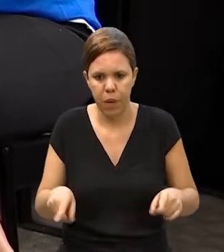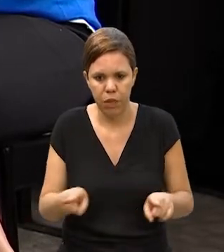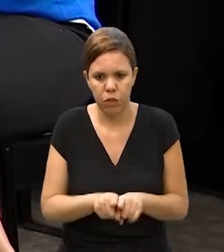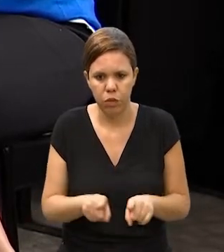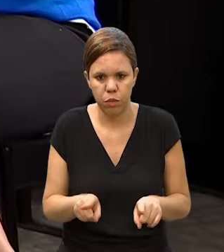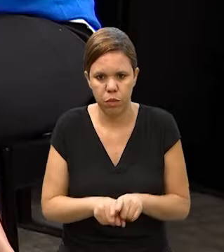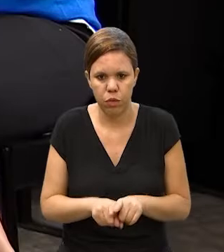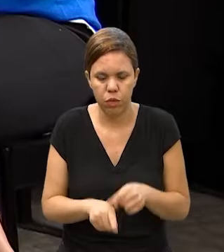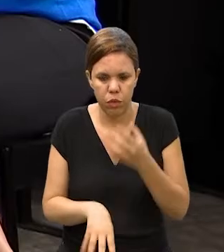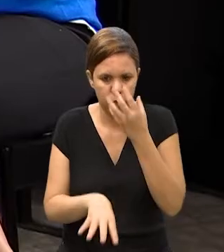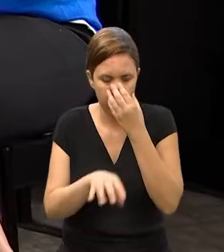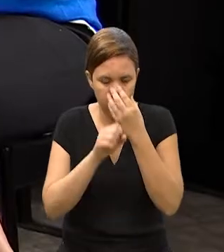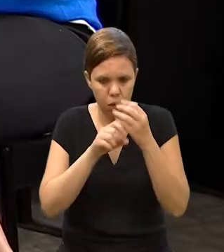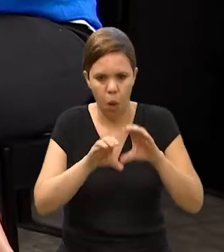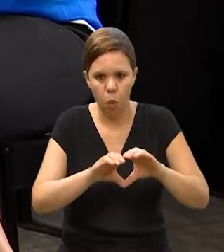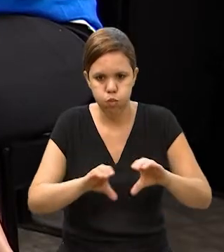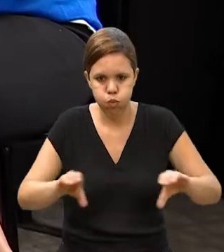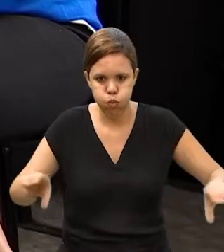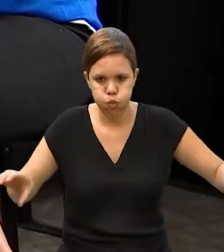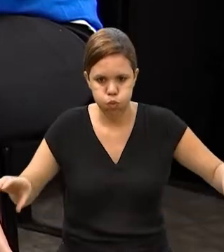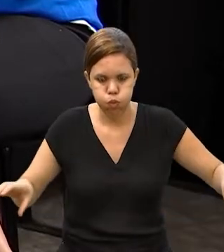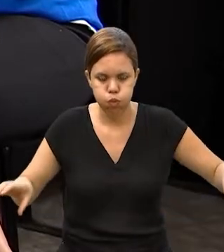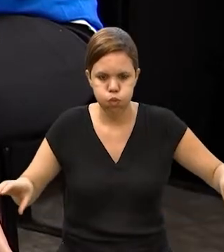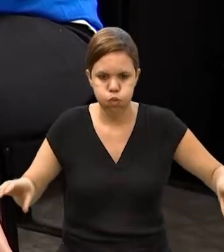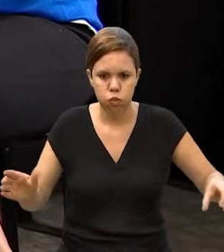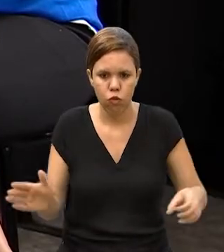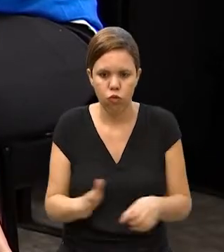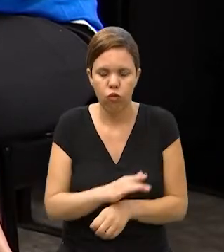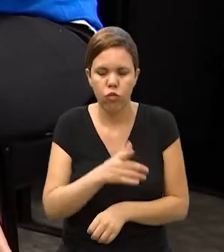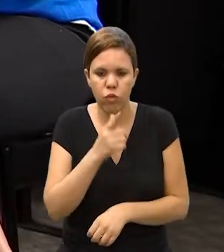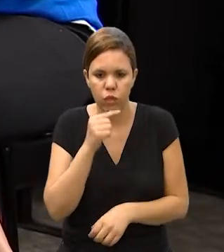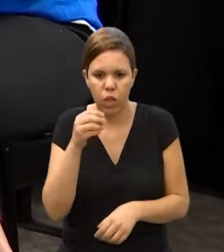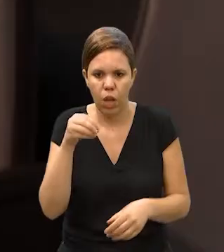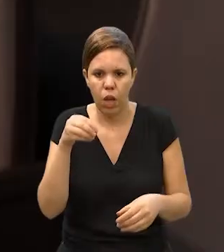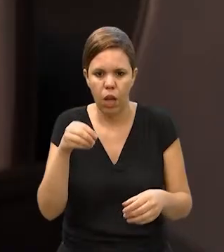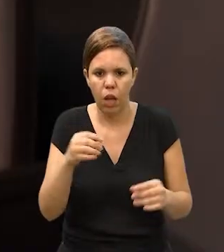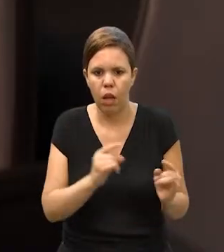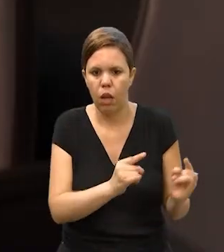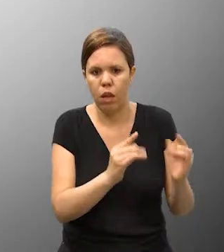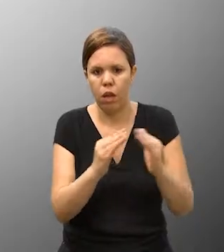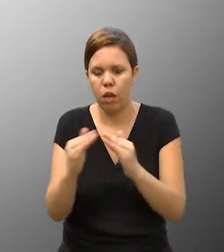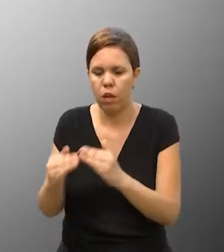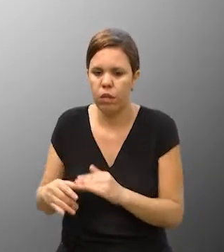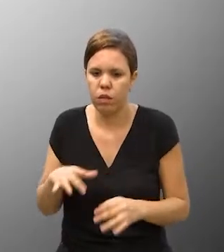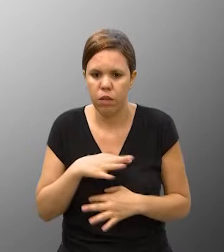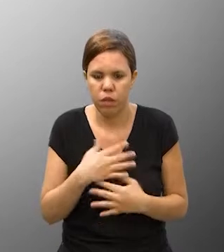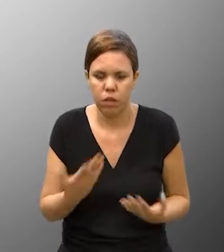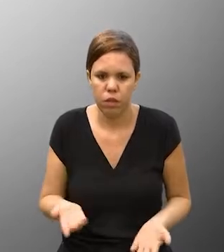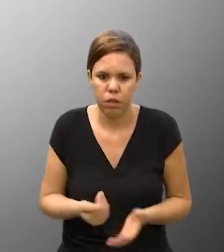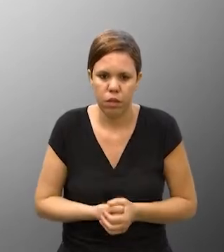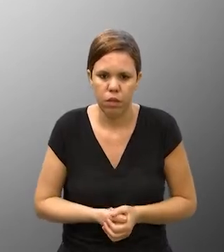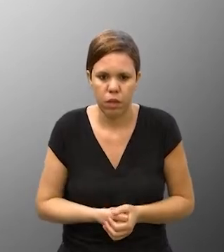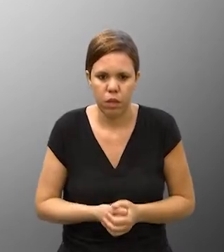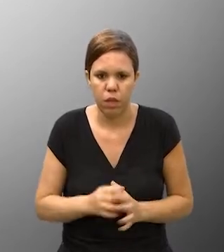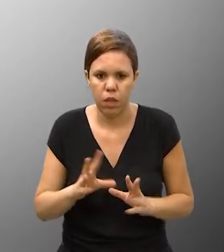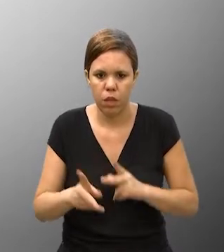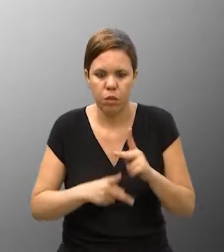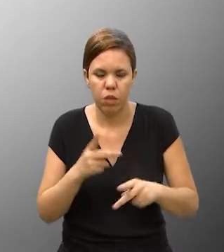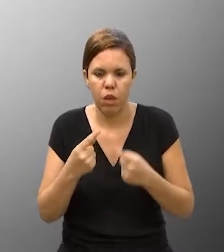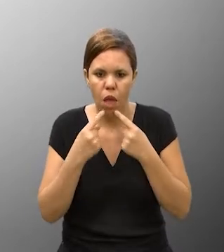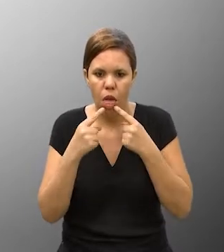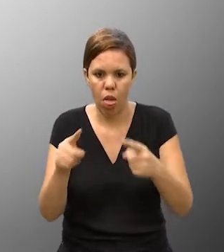de ar na tubulação de abastecimento de água de imóveis aqui da cidade. Eu falo que todo mundo reclama da